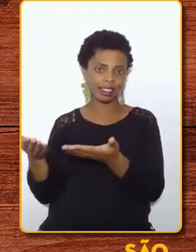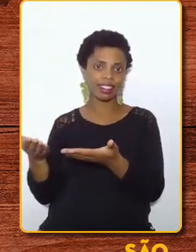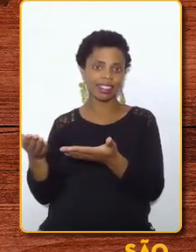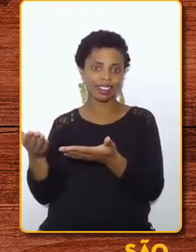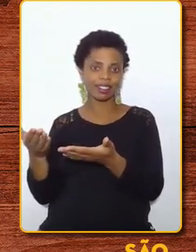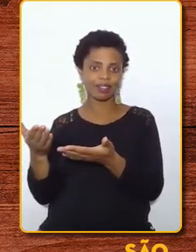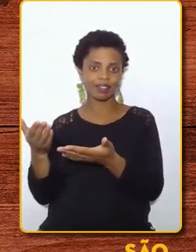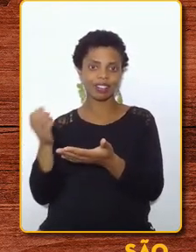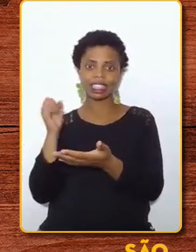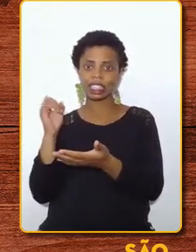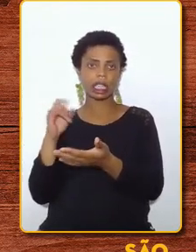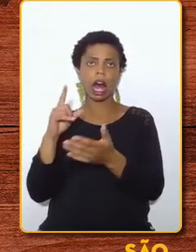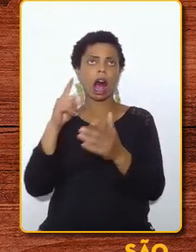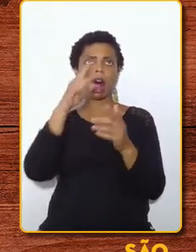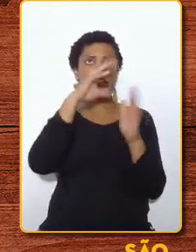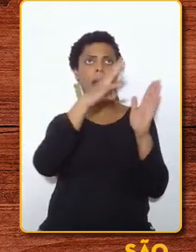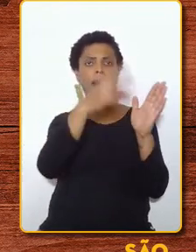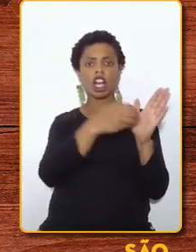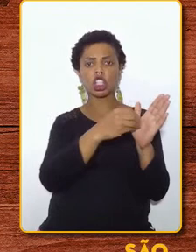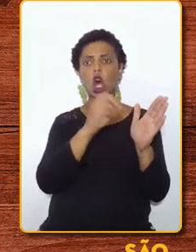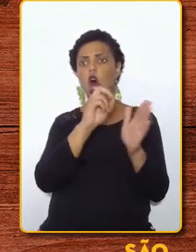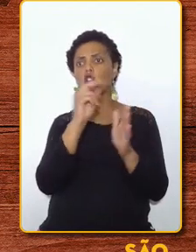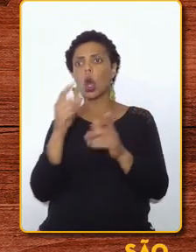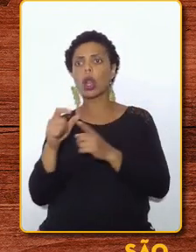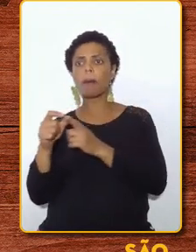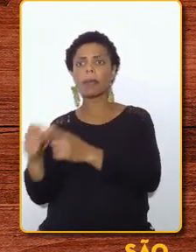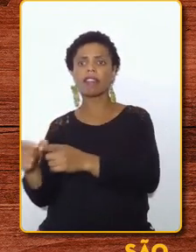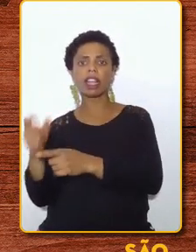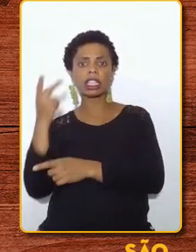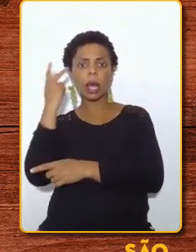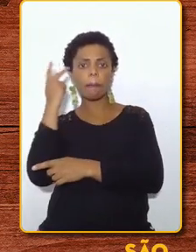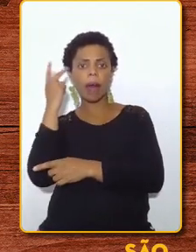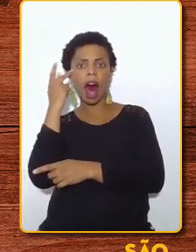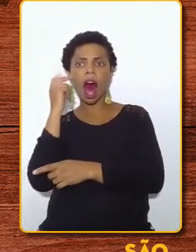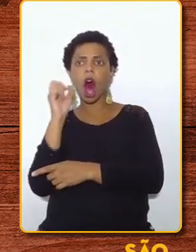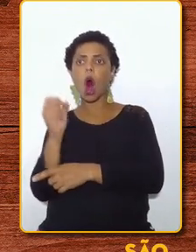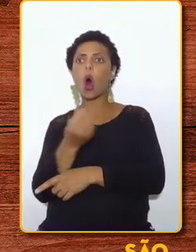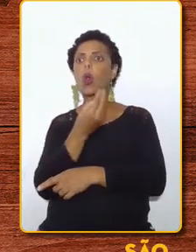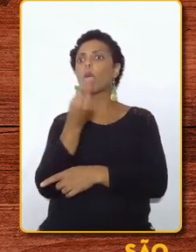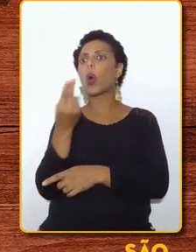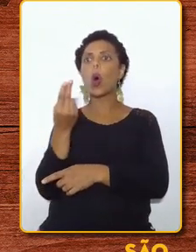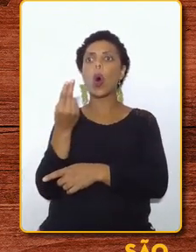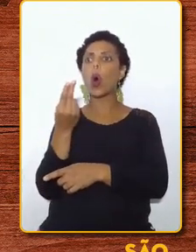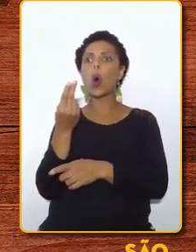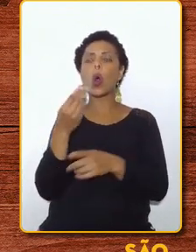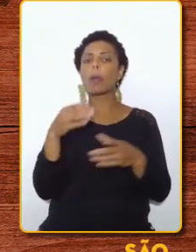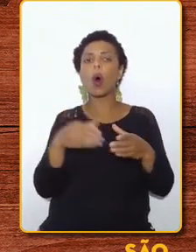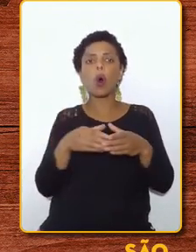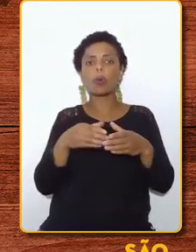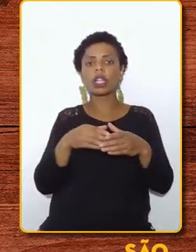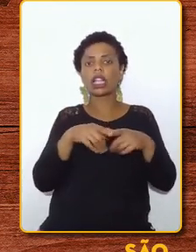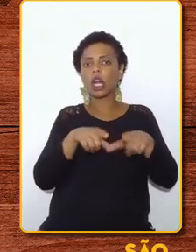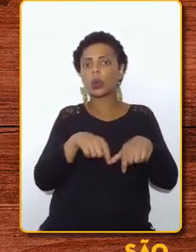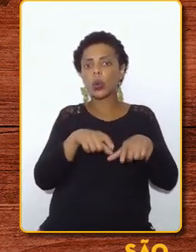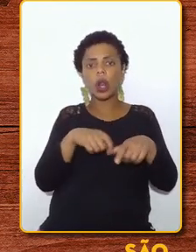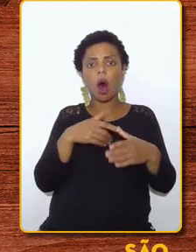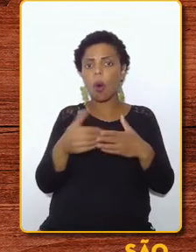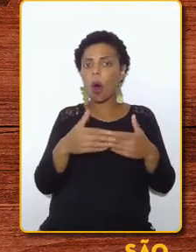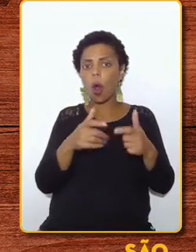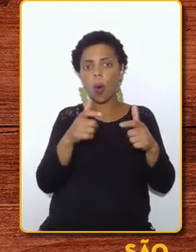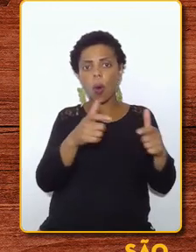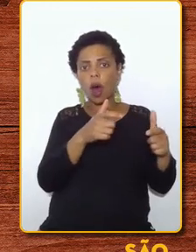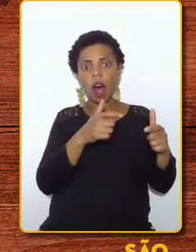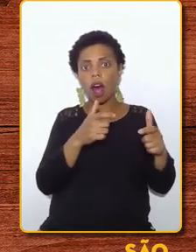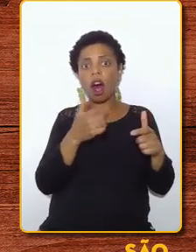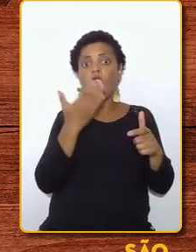está na Amazônia, na periferia de São Paulo, ou numa comunidade rural, se acabar comendo miojo